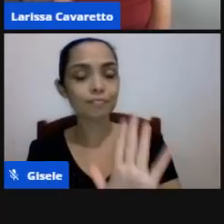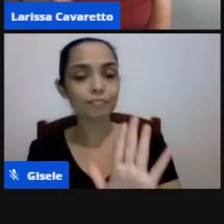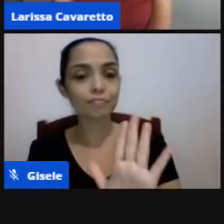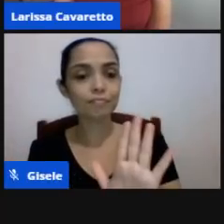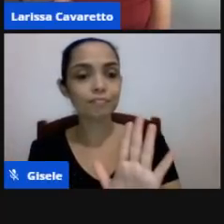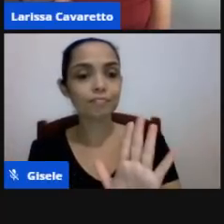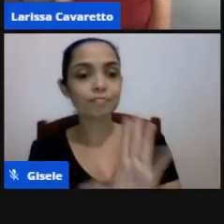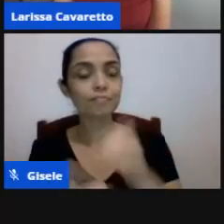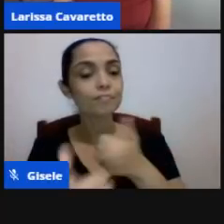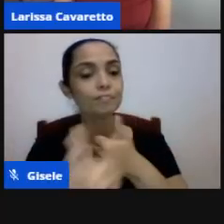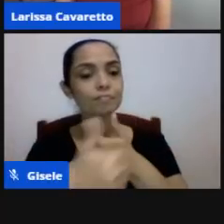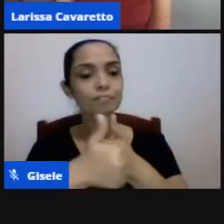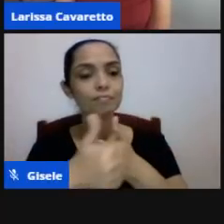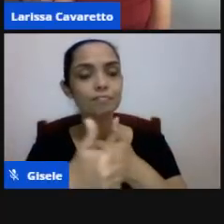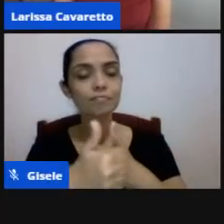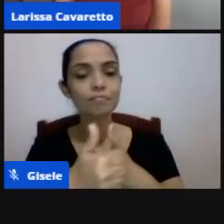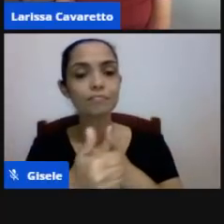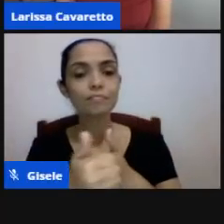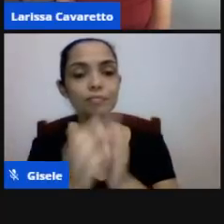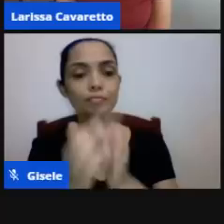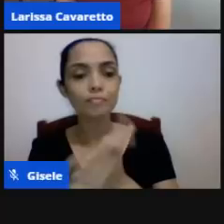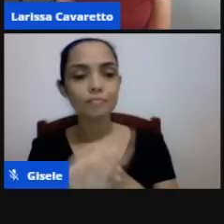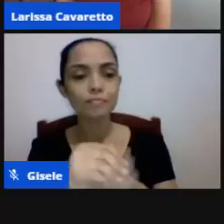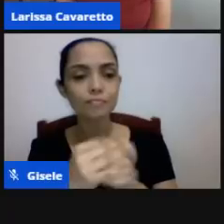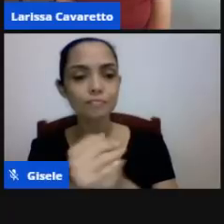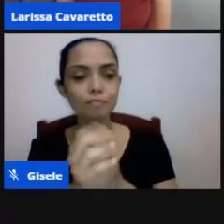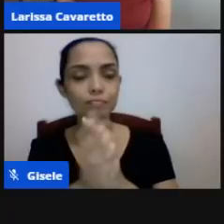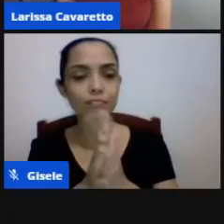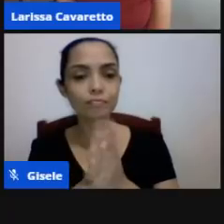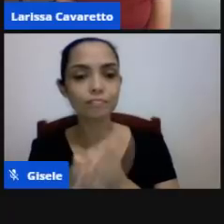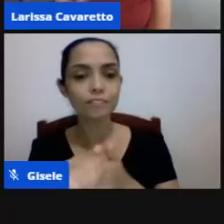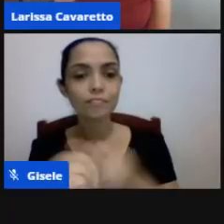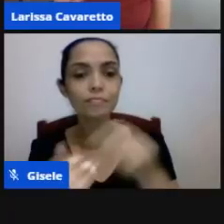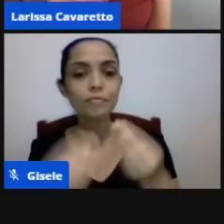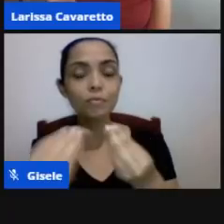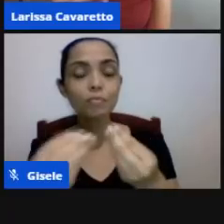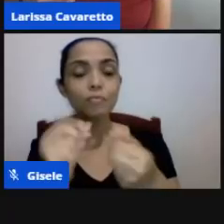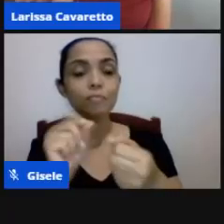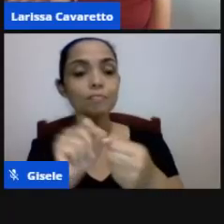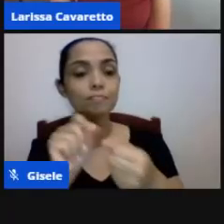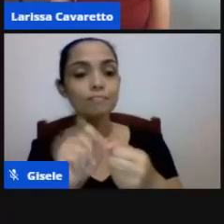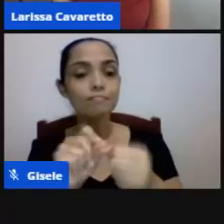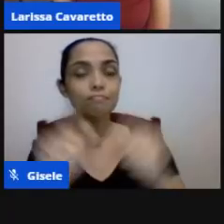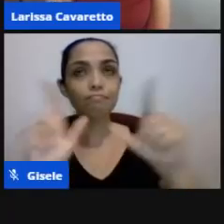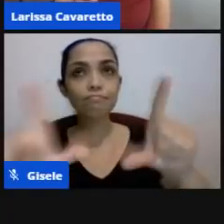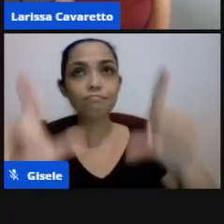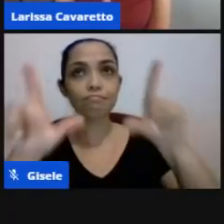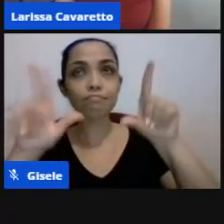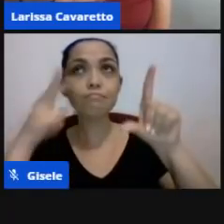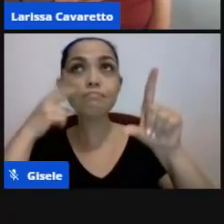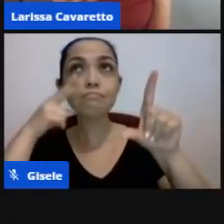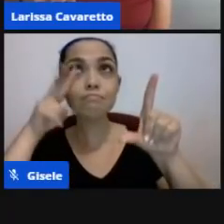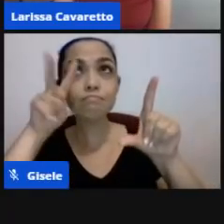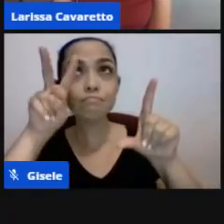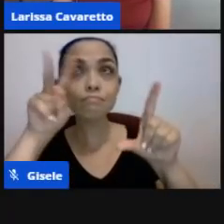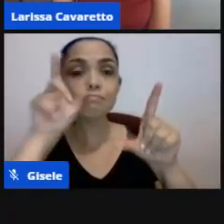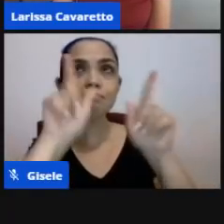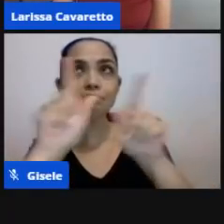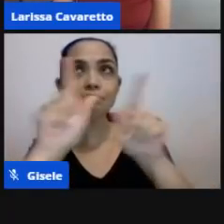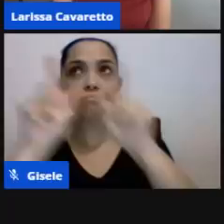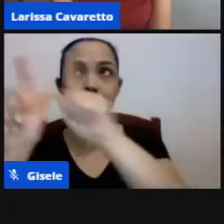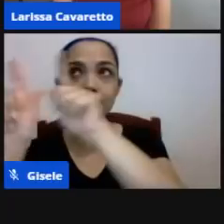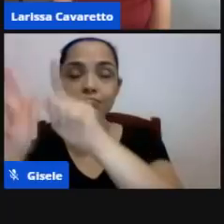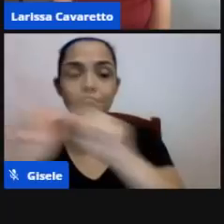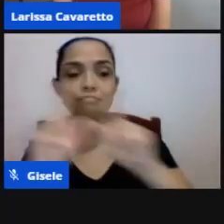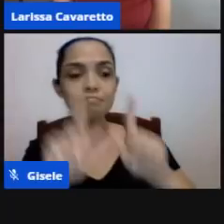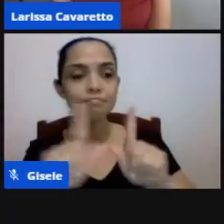ter próximos aos lavatórios de mãos cartazes orientativos dos passos, para que a gente faça todos esses passos quando for se higienizar as